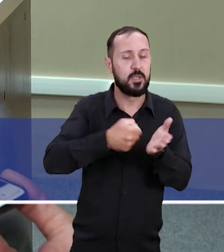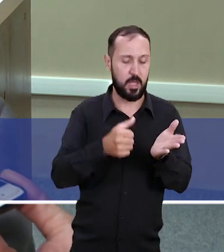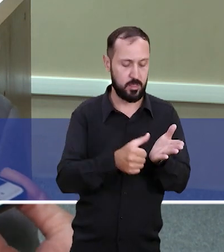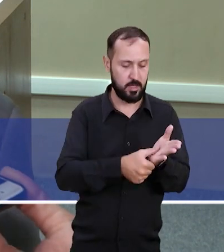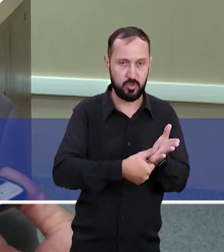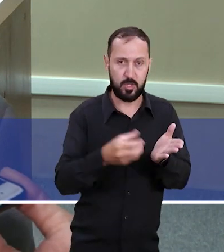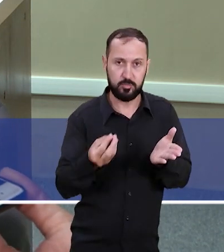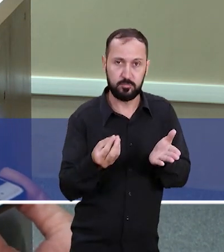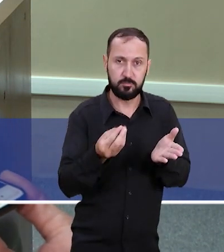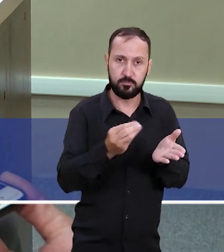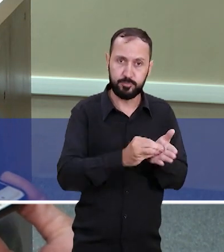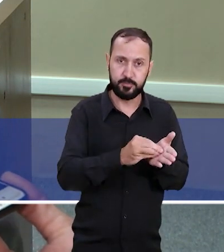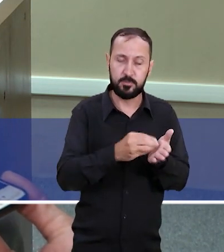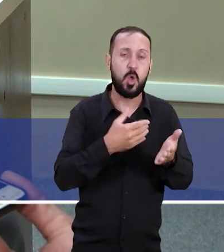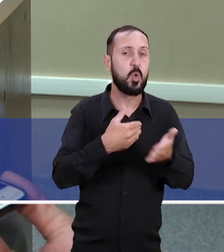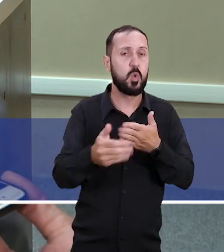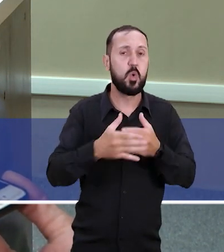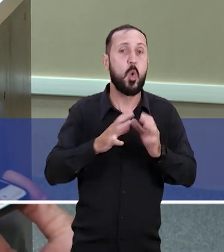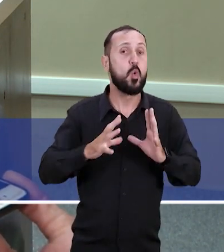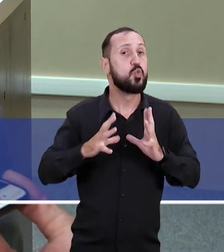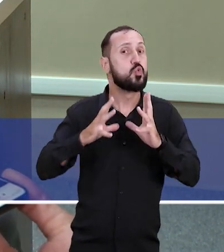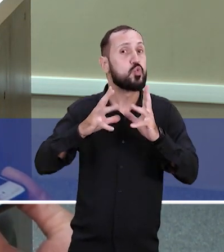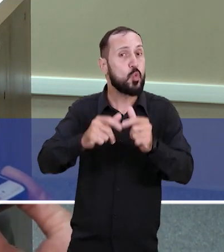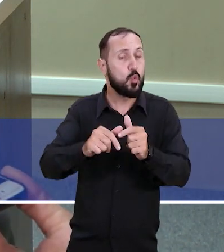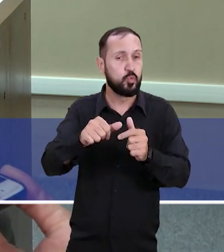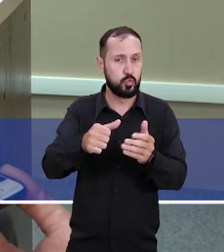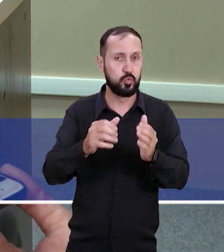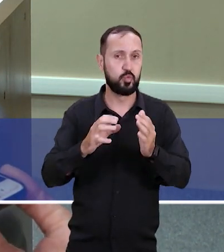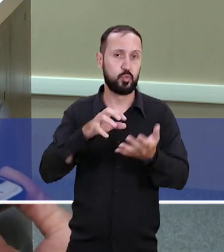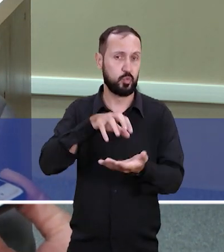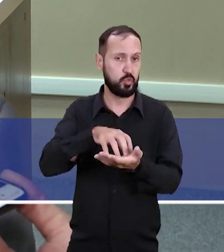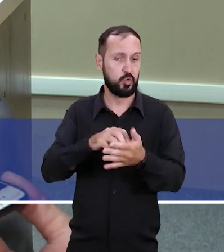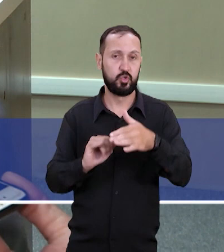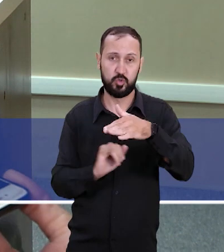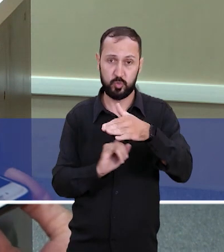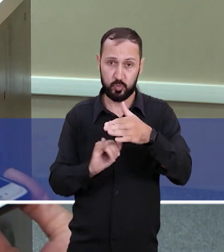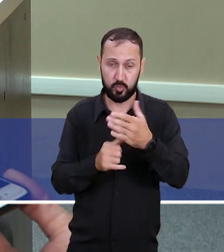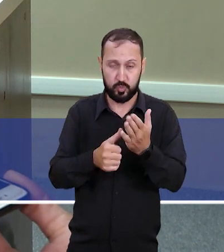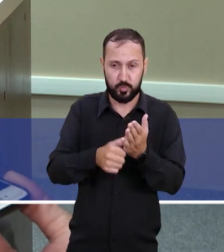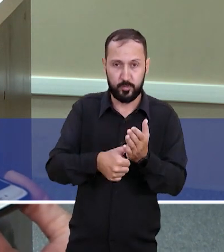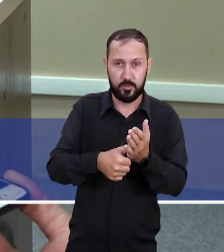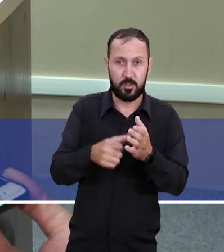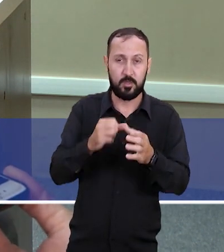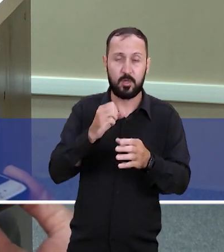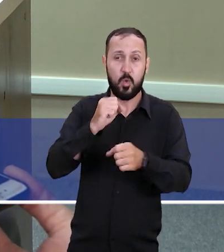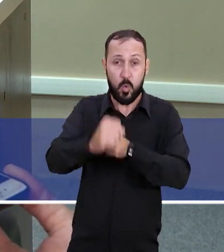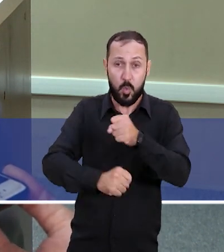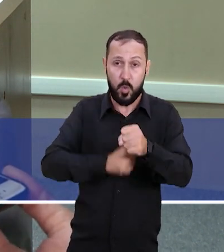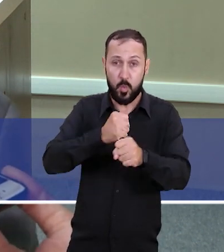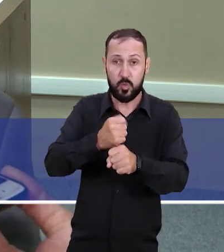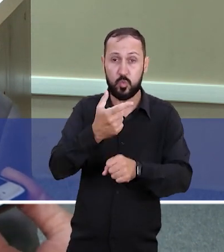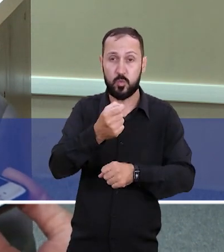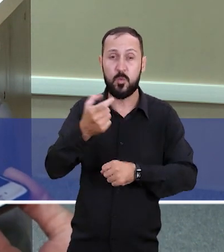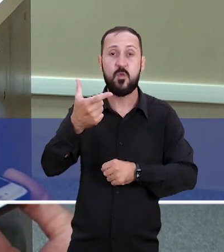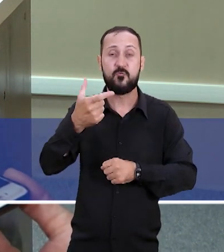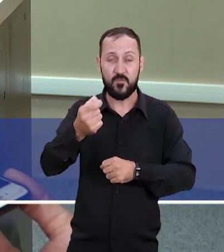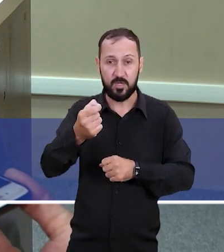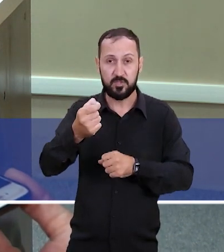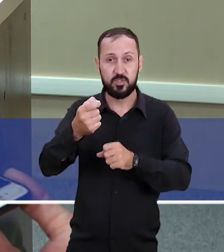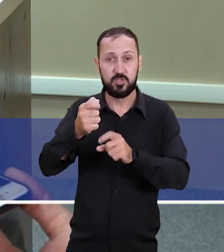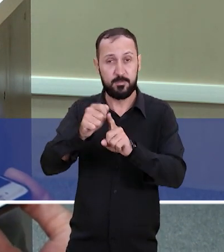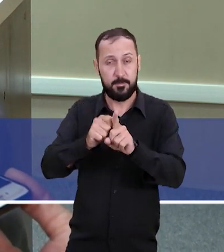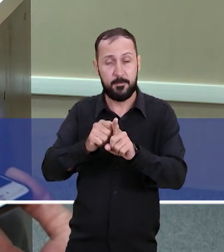de identidade. Inclusive, todos os institutos de identificação, a partir de março de 2020, têm que se preparar